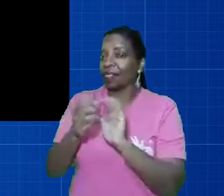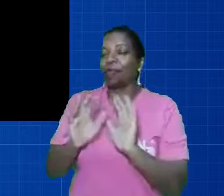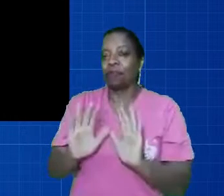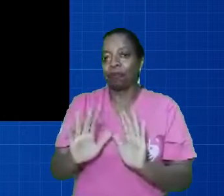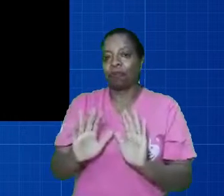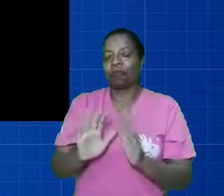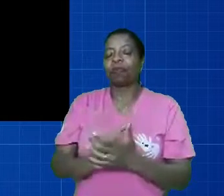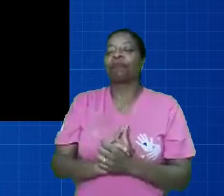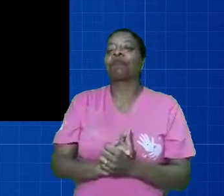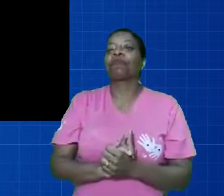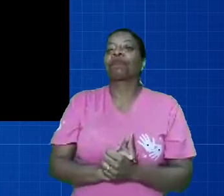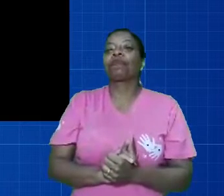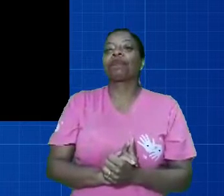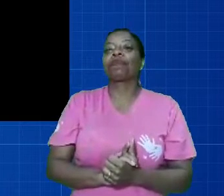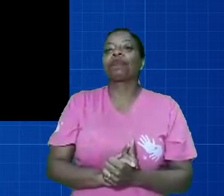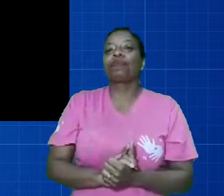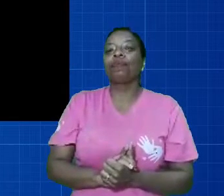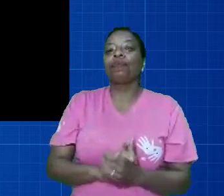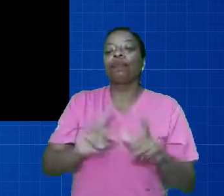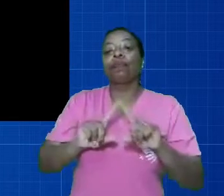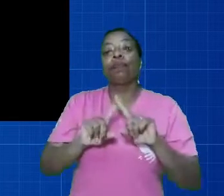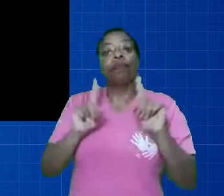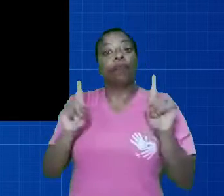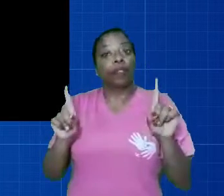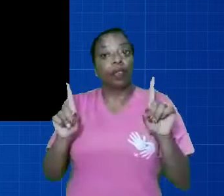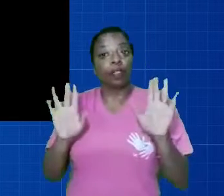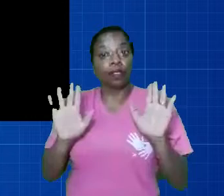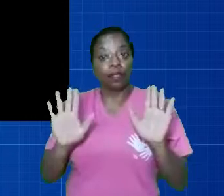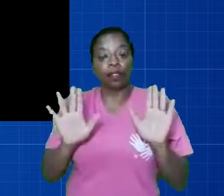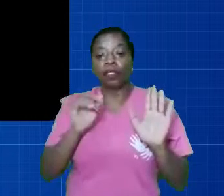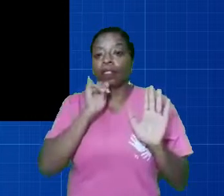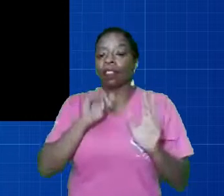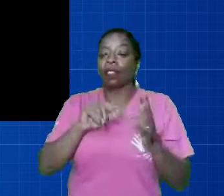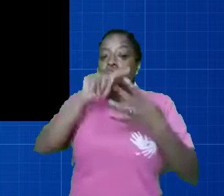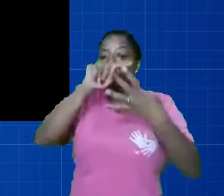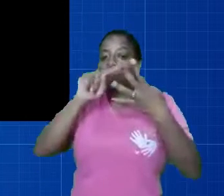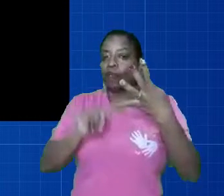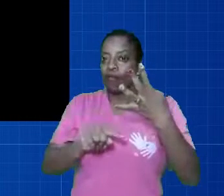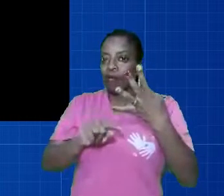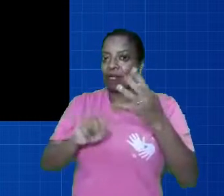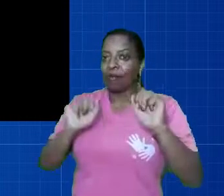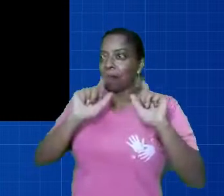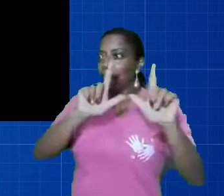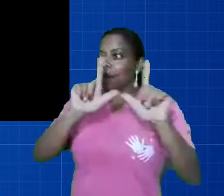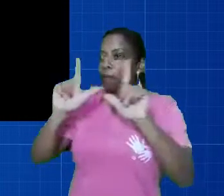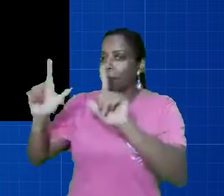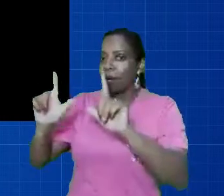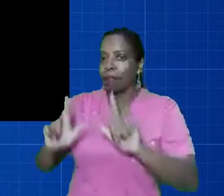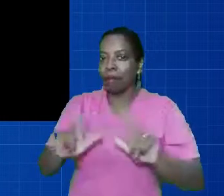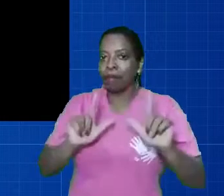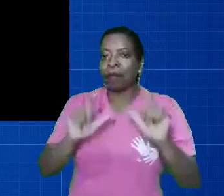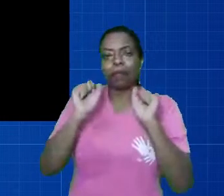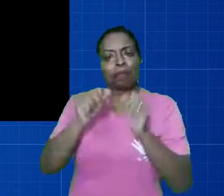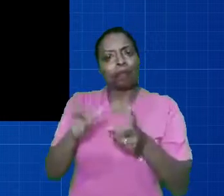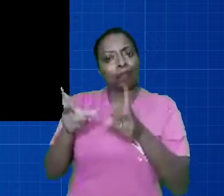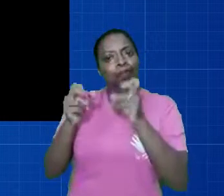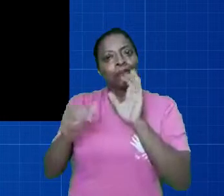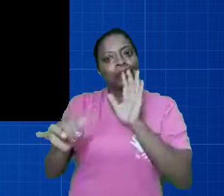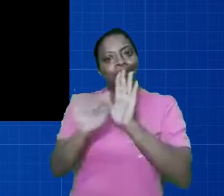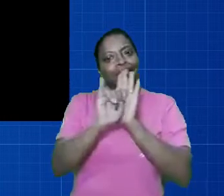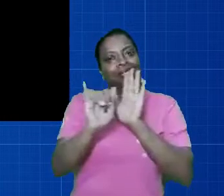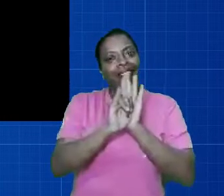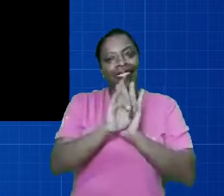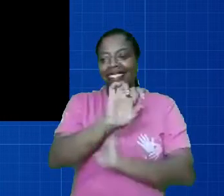mencionar a respeito, né? Mas nestes quatro trabalhos aqui, pode-se observar. Principalmente o